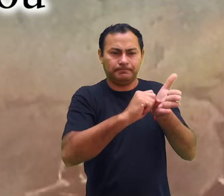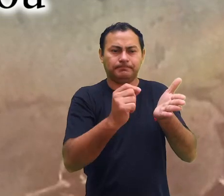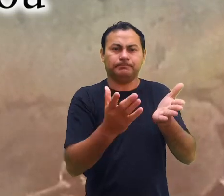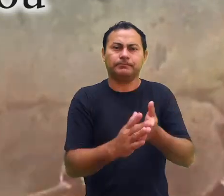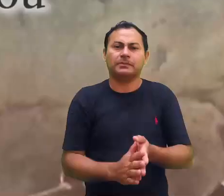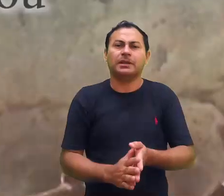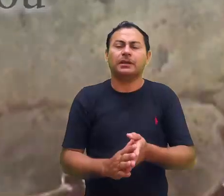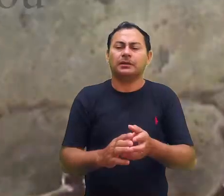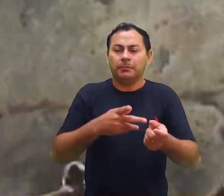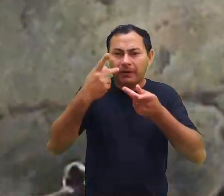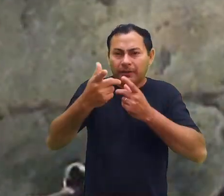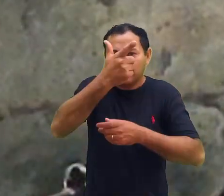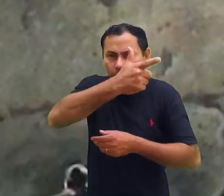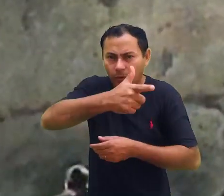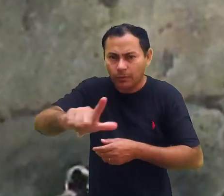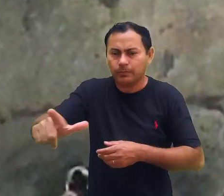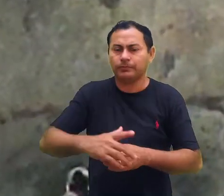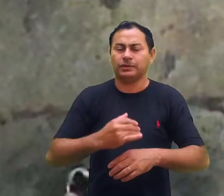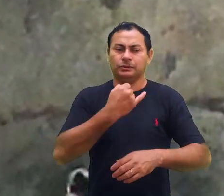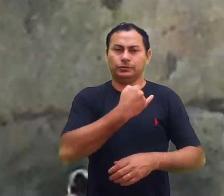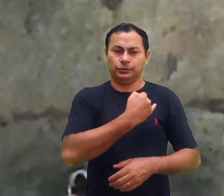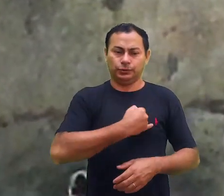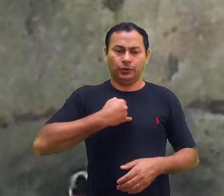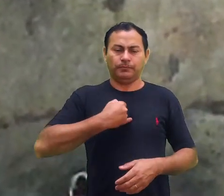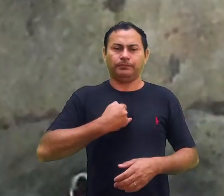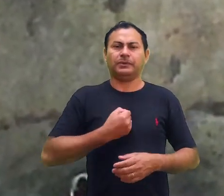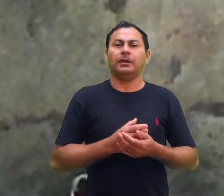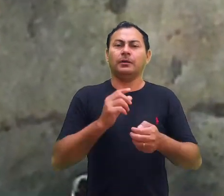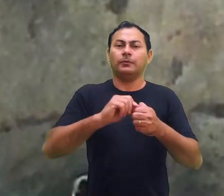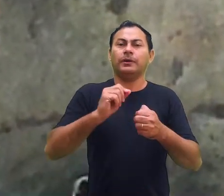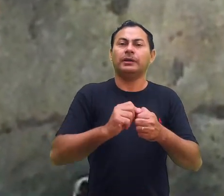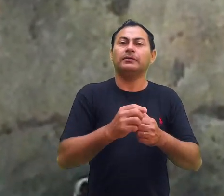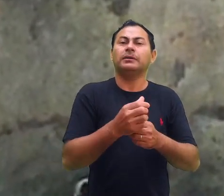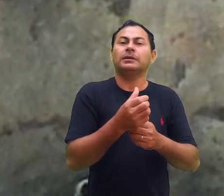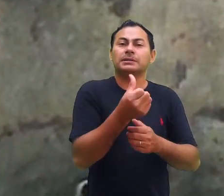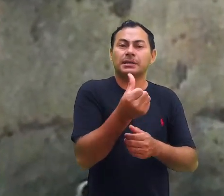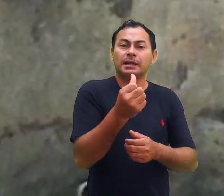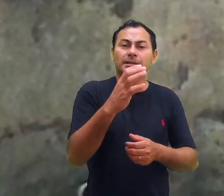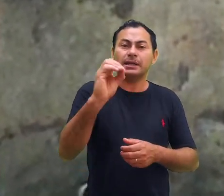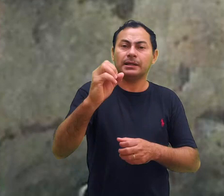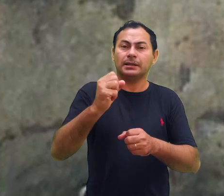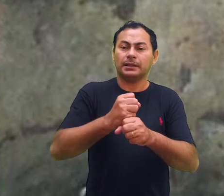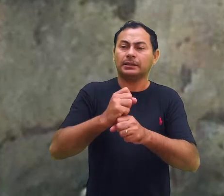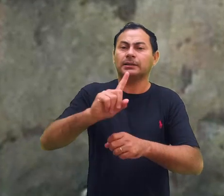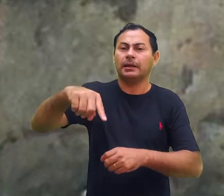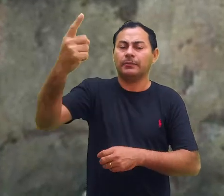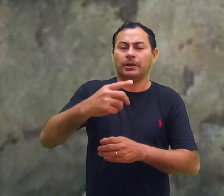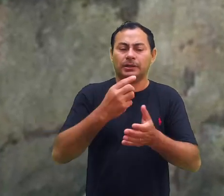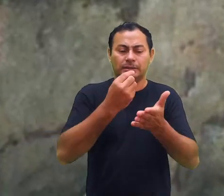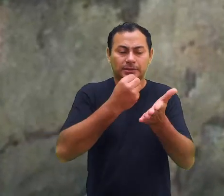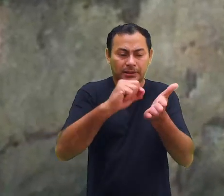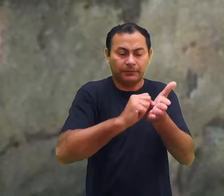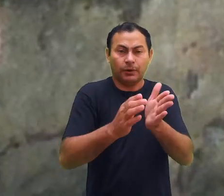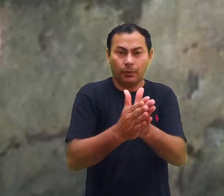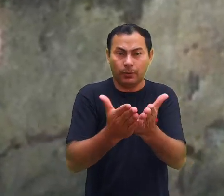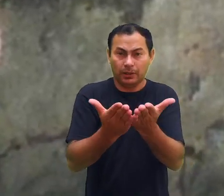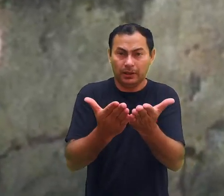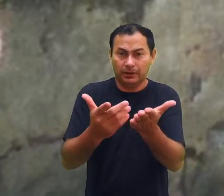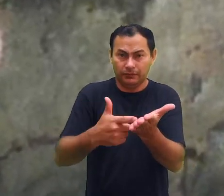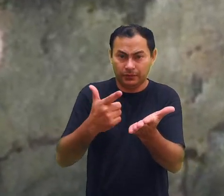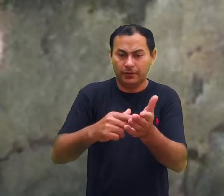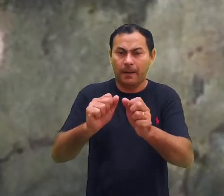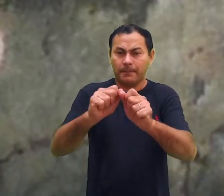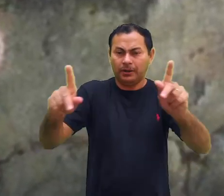registrou. Deixe-me repetir essa citação de João, feita 60 anos mais tarde, ao escrever o livro do